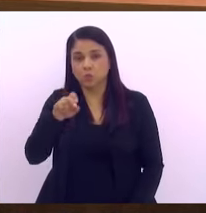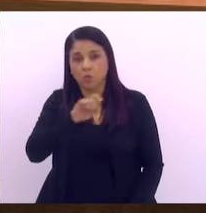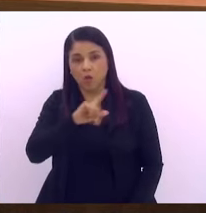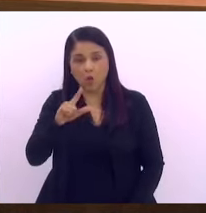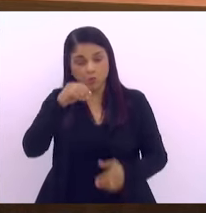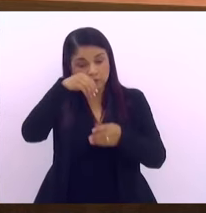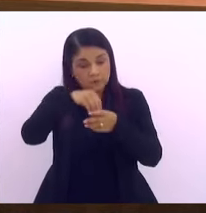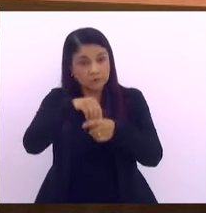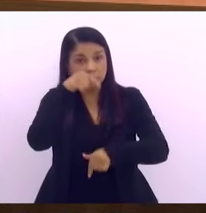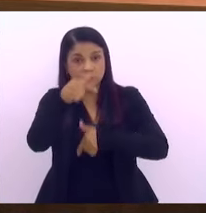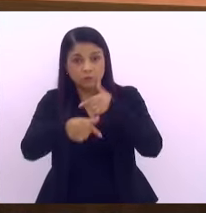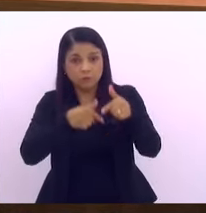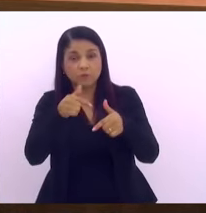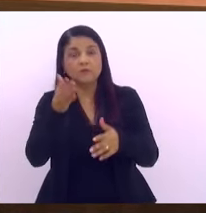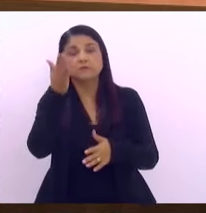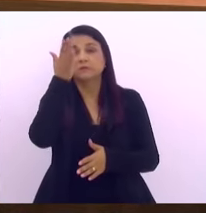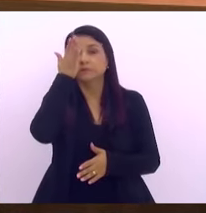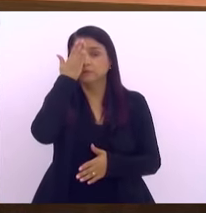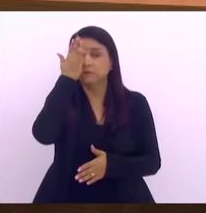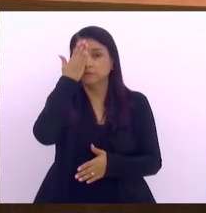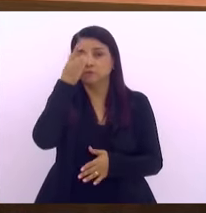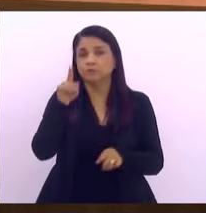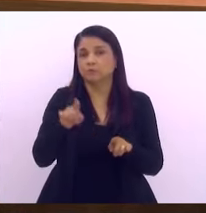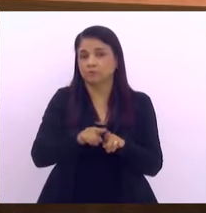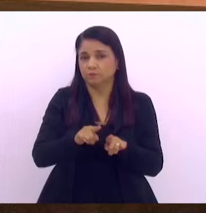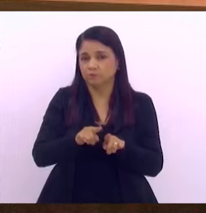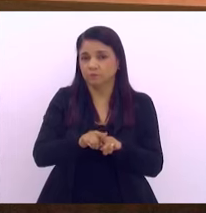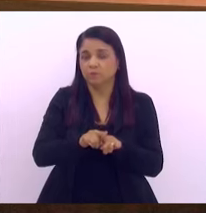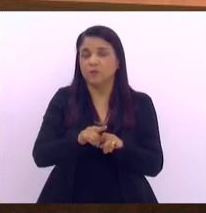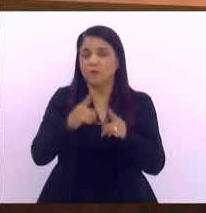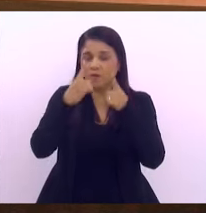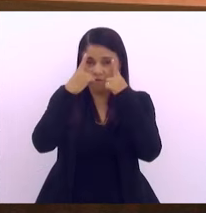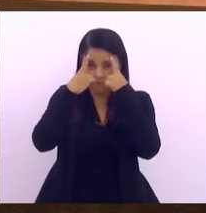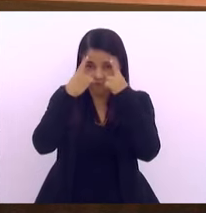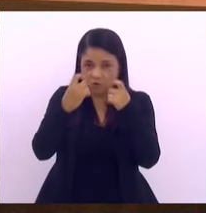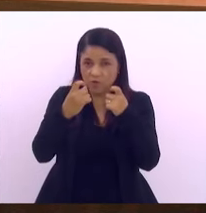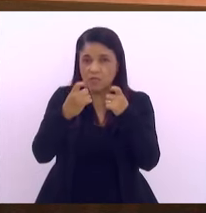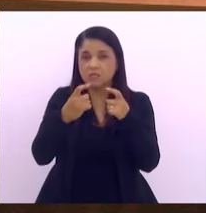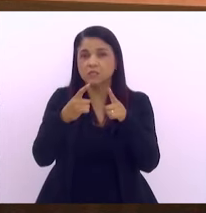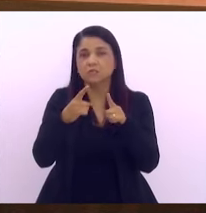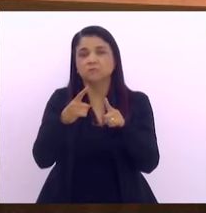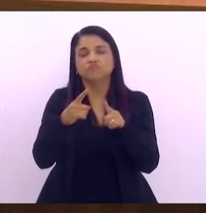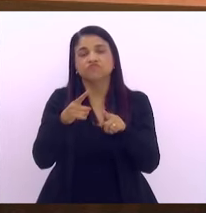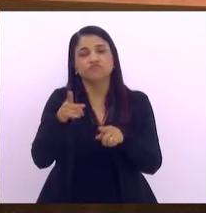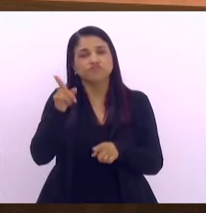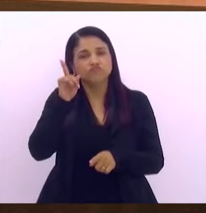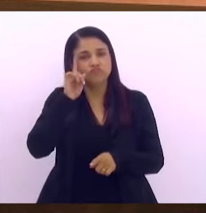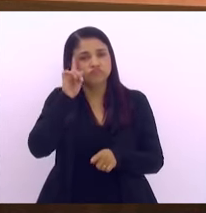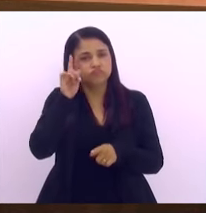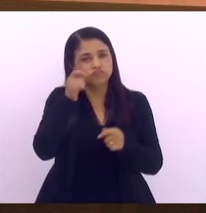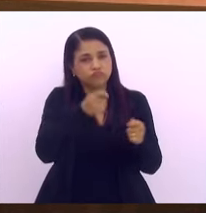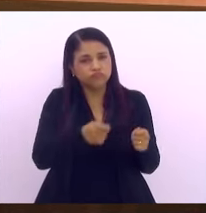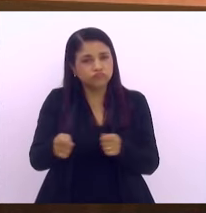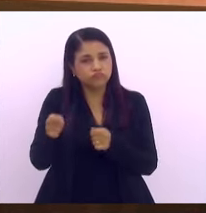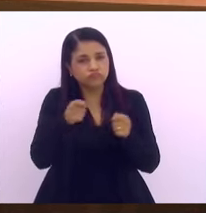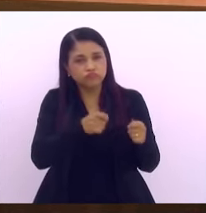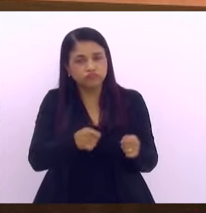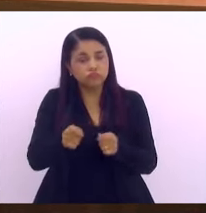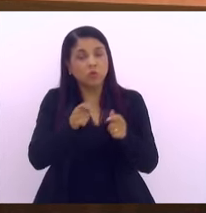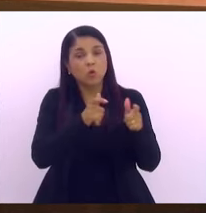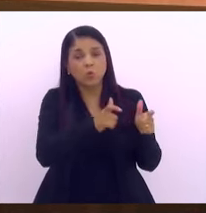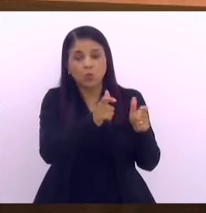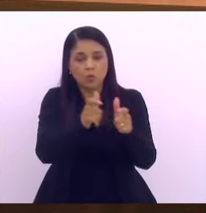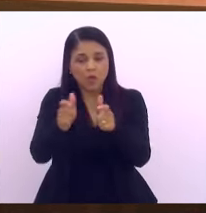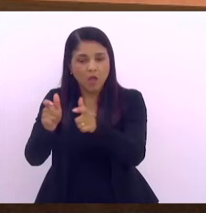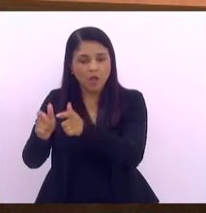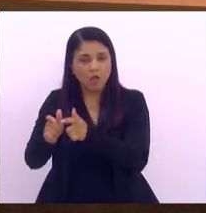senhora presidenta. Sabemos que também essa é uma violência que atinge no cotidiano das mulheres em diferentes lugares que